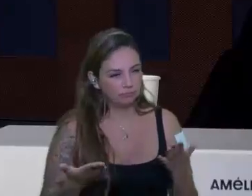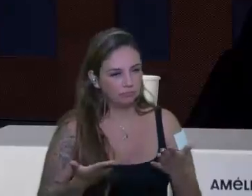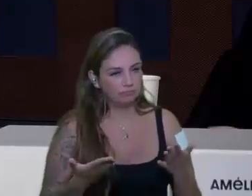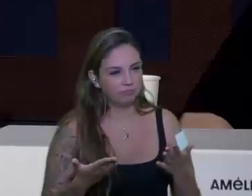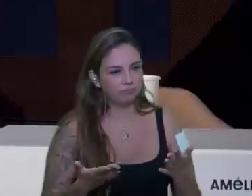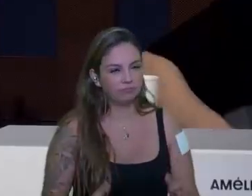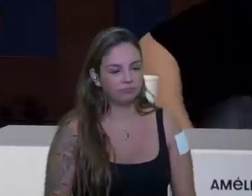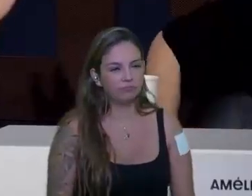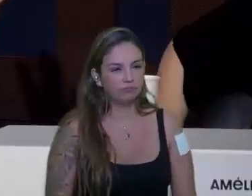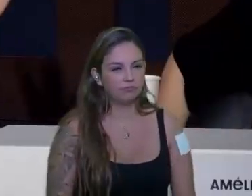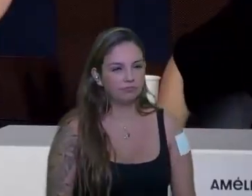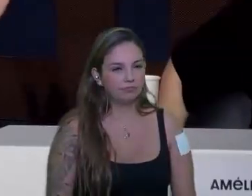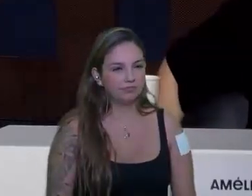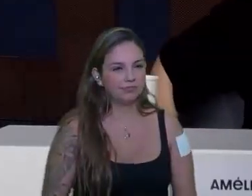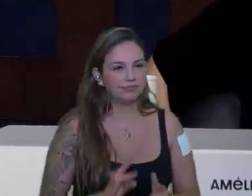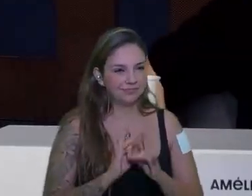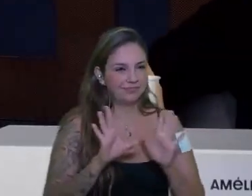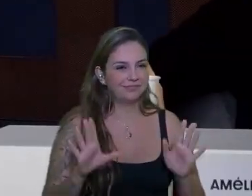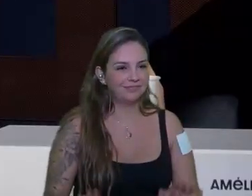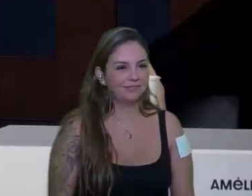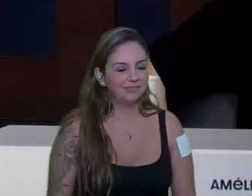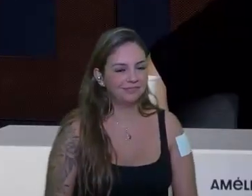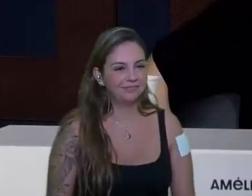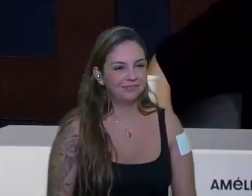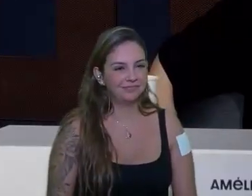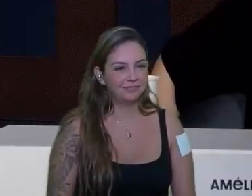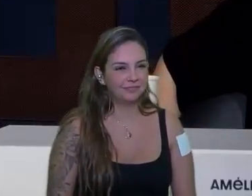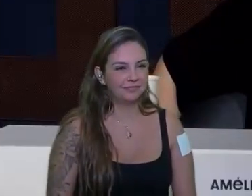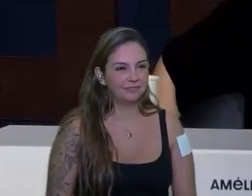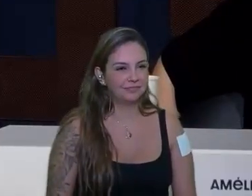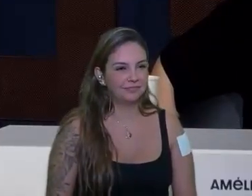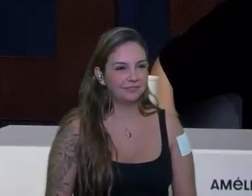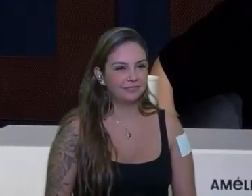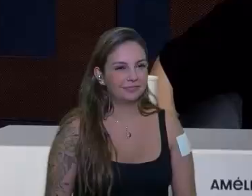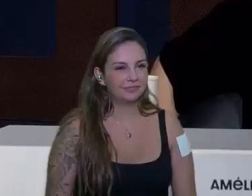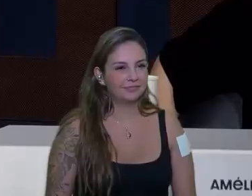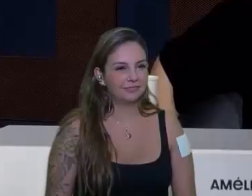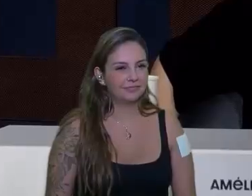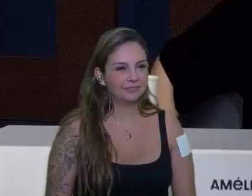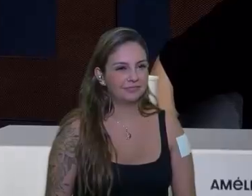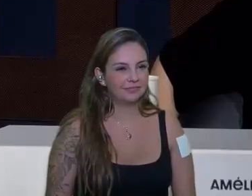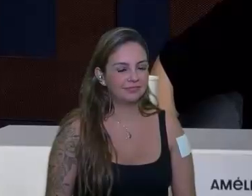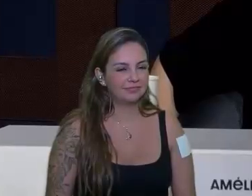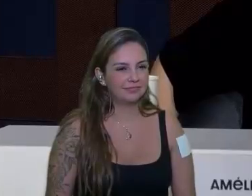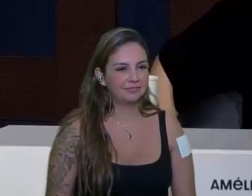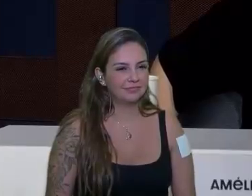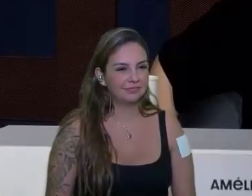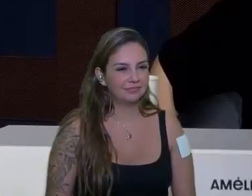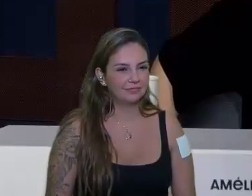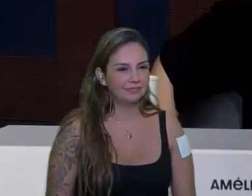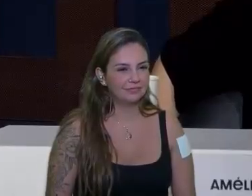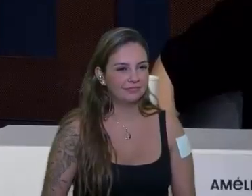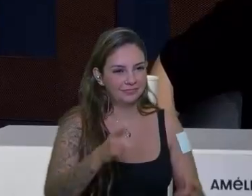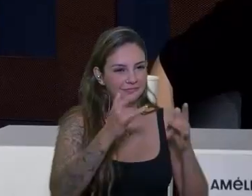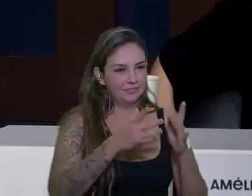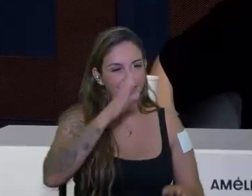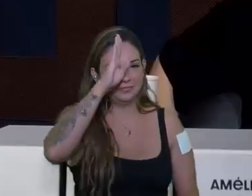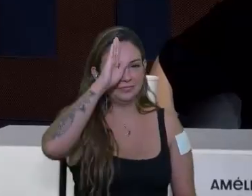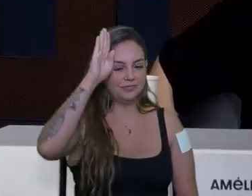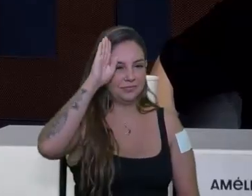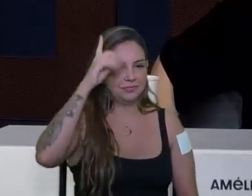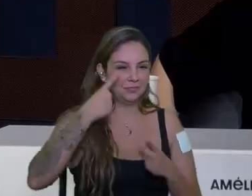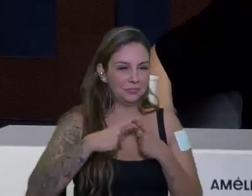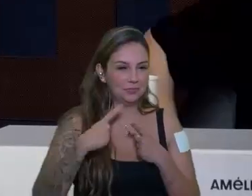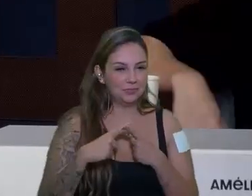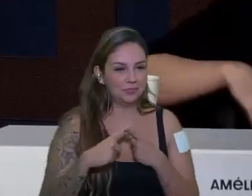eu estou livre para fazer o que eu quero. Depois, se você quiser, a gente pode conversar no privado. Por que eu abandonei a academia? Ah, é? Por